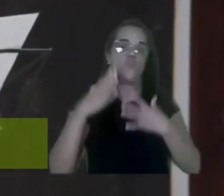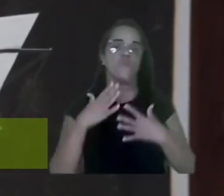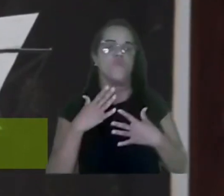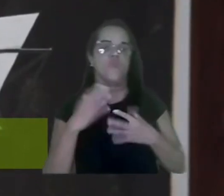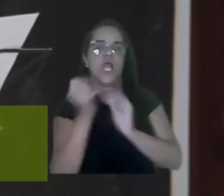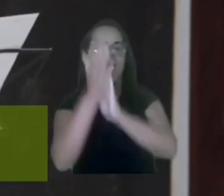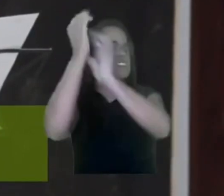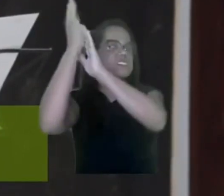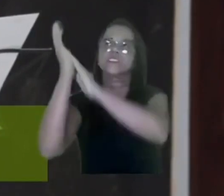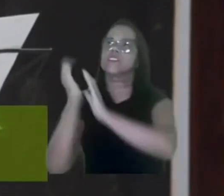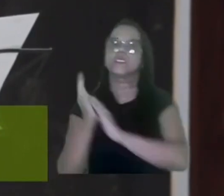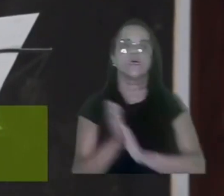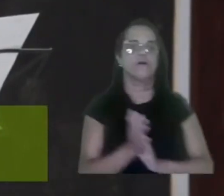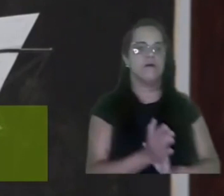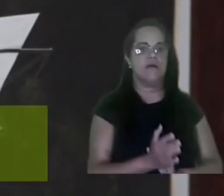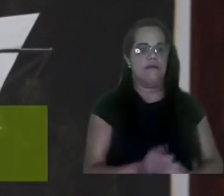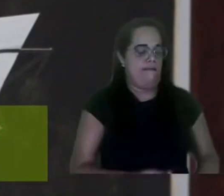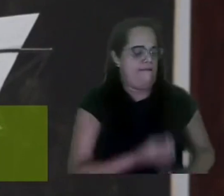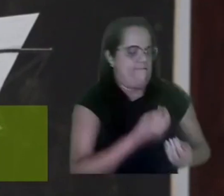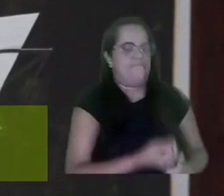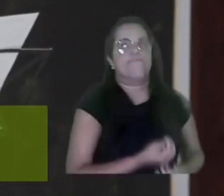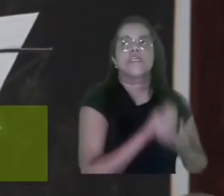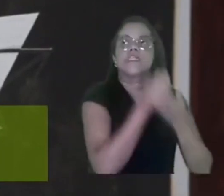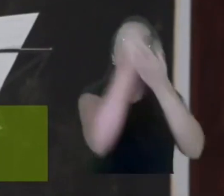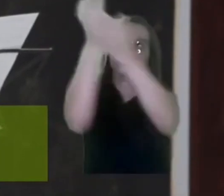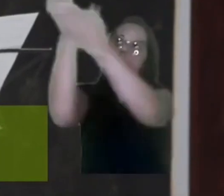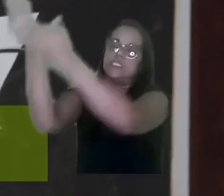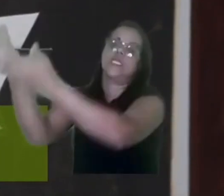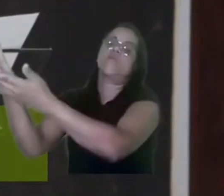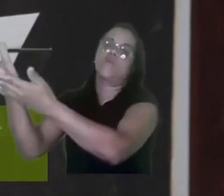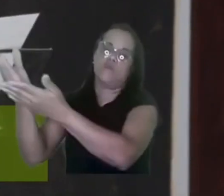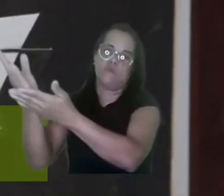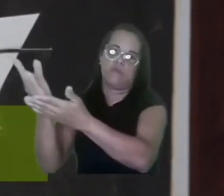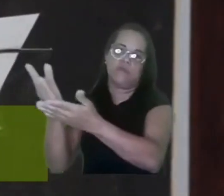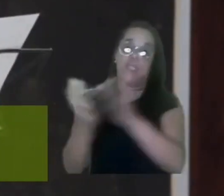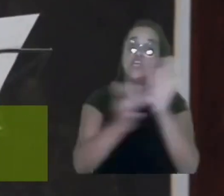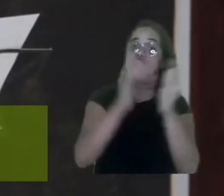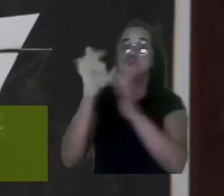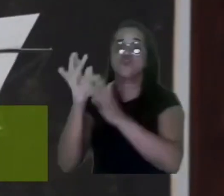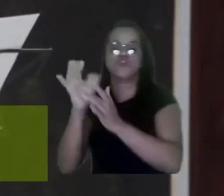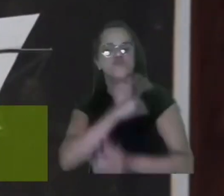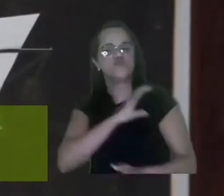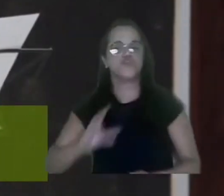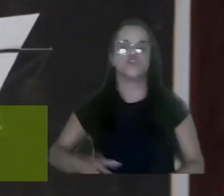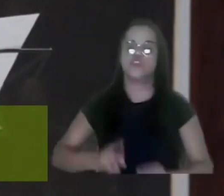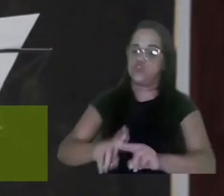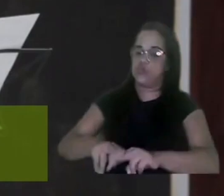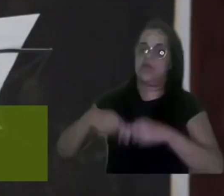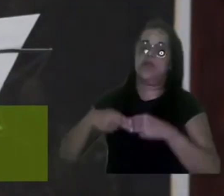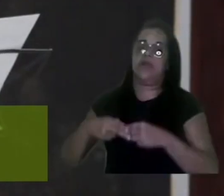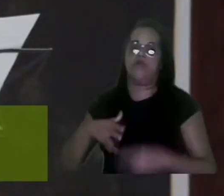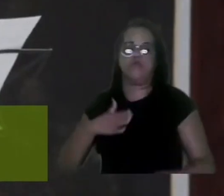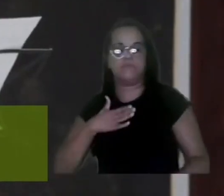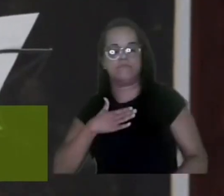dele, a minha vida está em Deus. Jesus Cristo é o motivo da